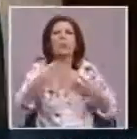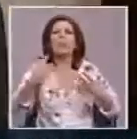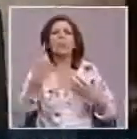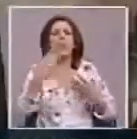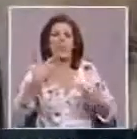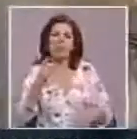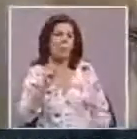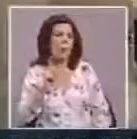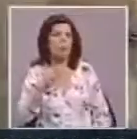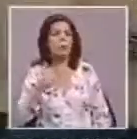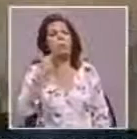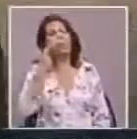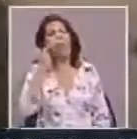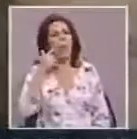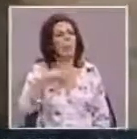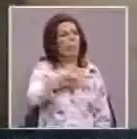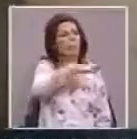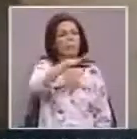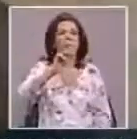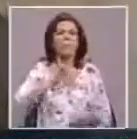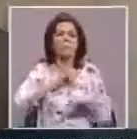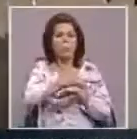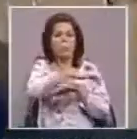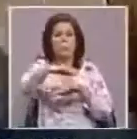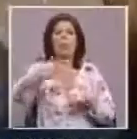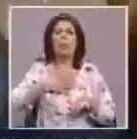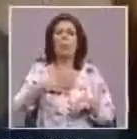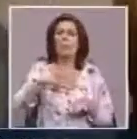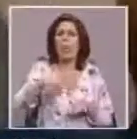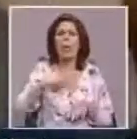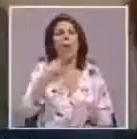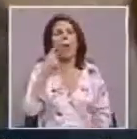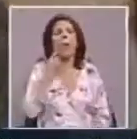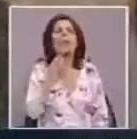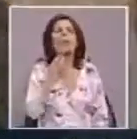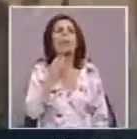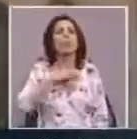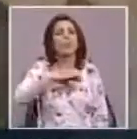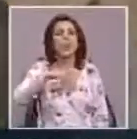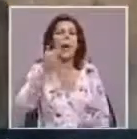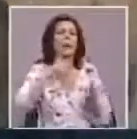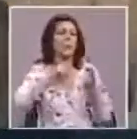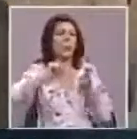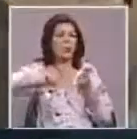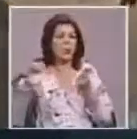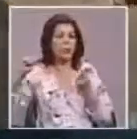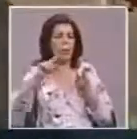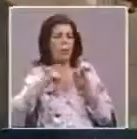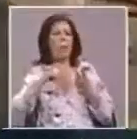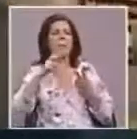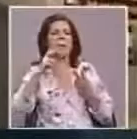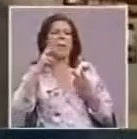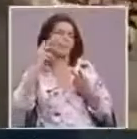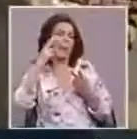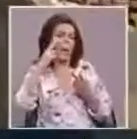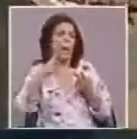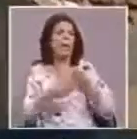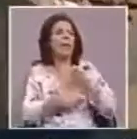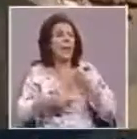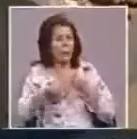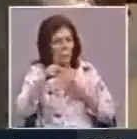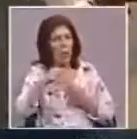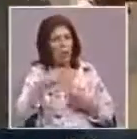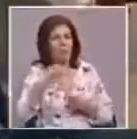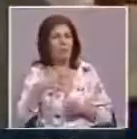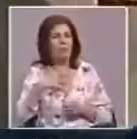especial? Genericamente, de várias regiões de Portugal. Provar tudo. Produtos de Açores, produtos de Alentejo, também são importantes